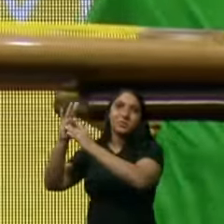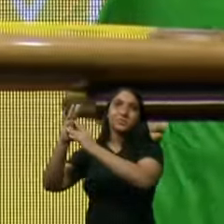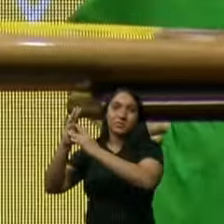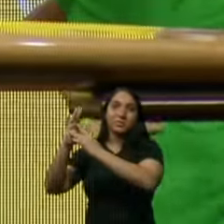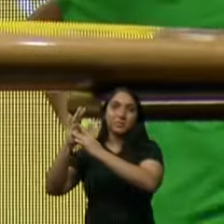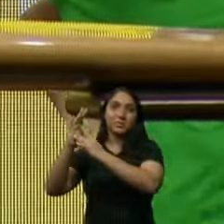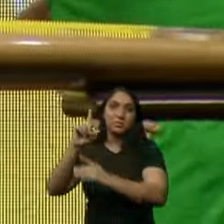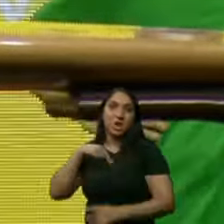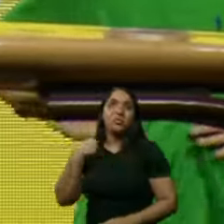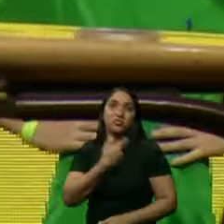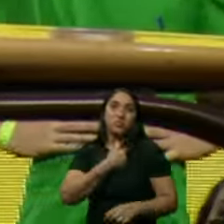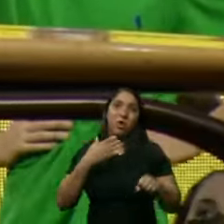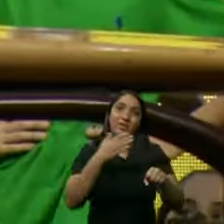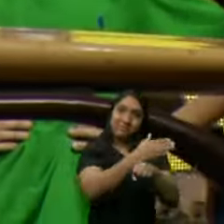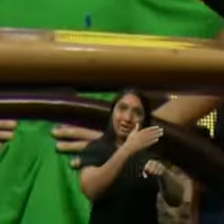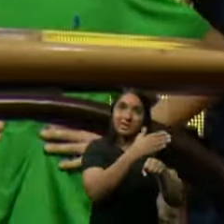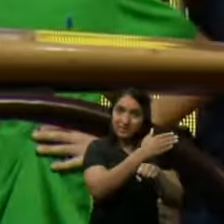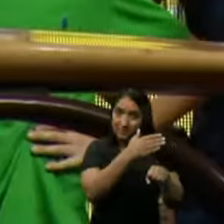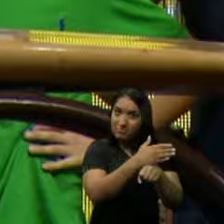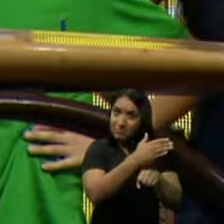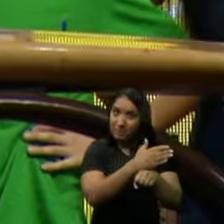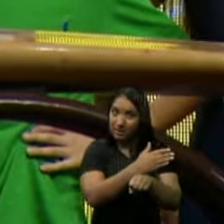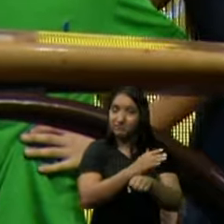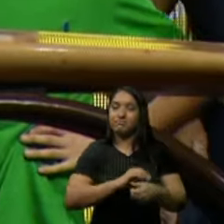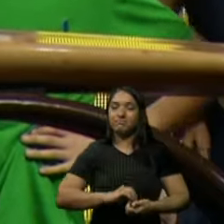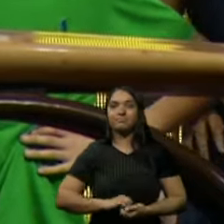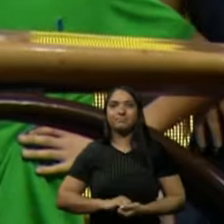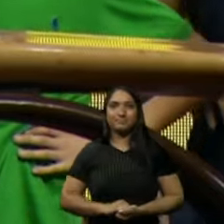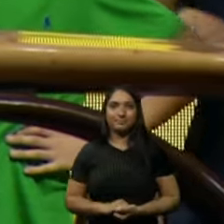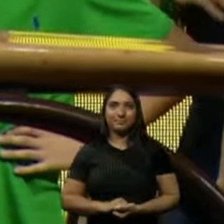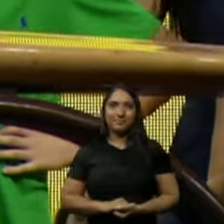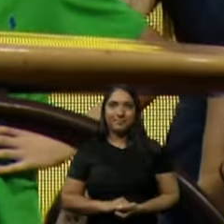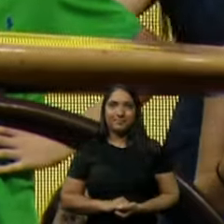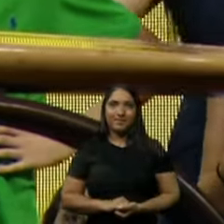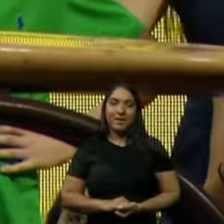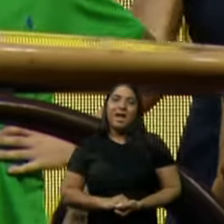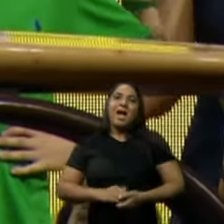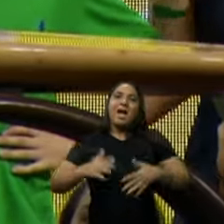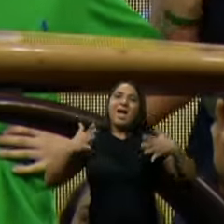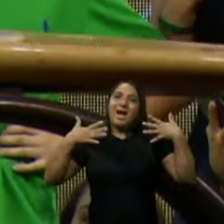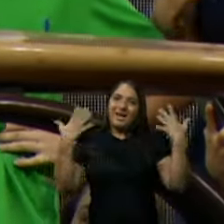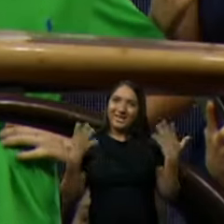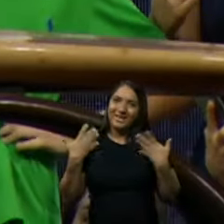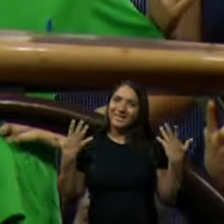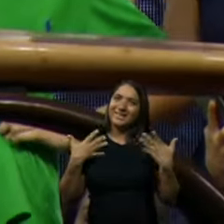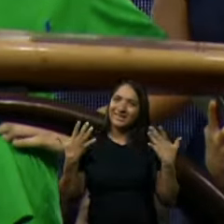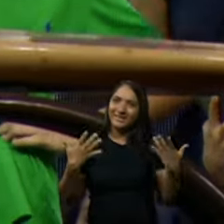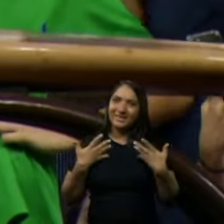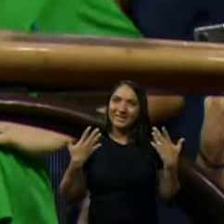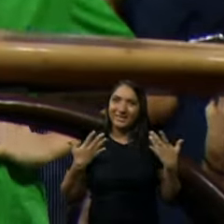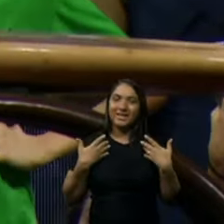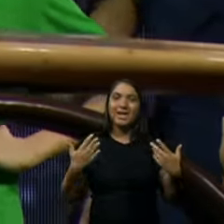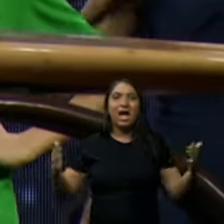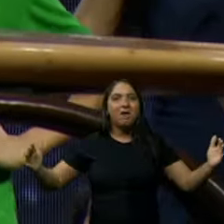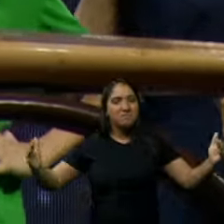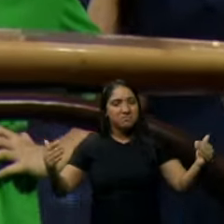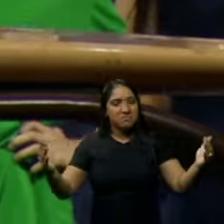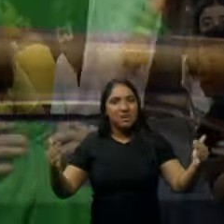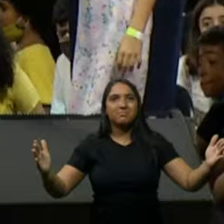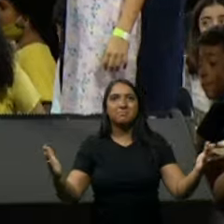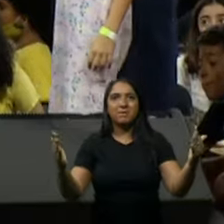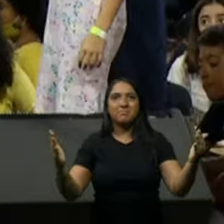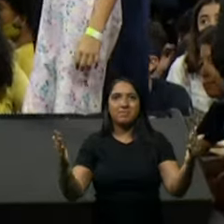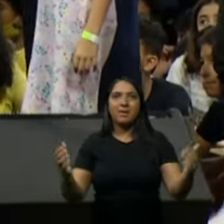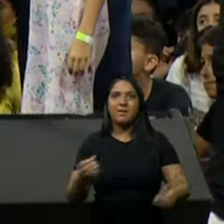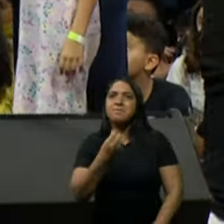igreja atuante em Moçambique ah ah que alegria ver os papais mais pertinho aqui ó tudo bem